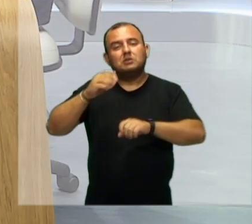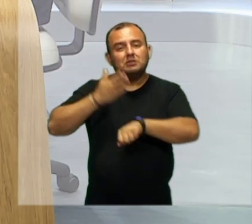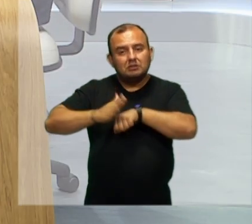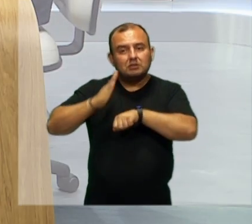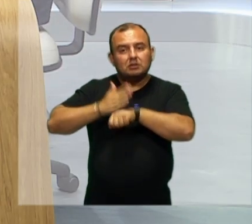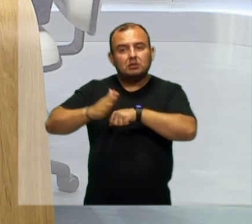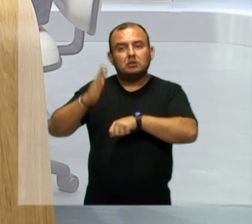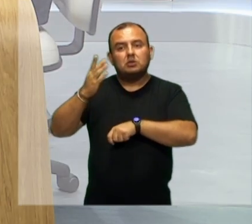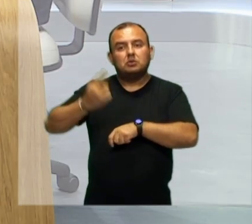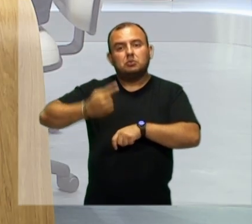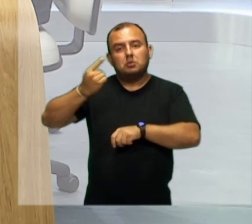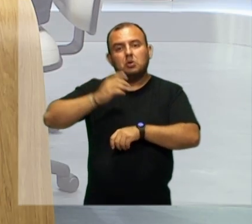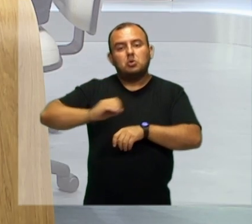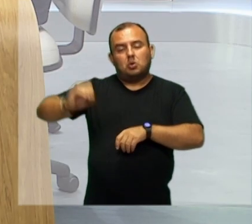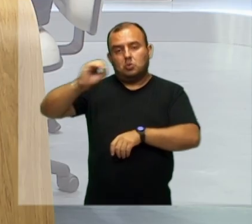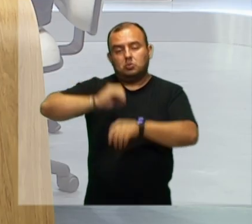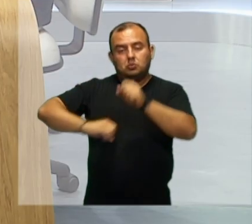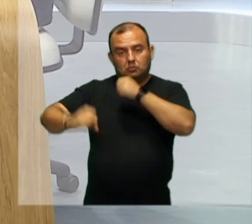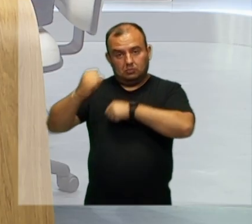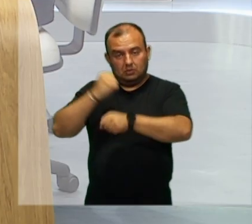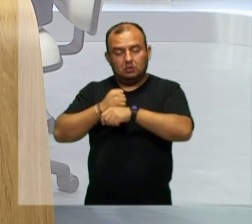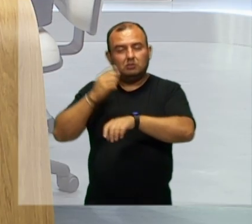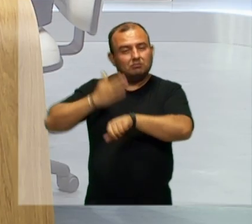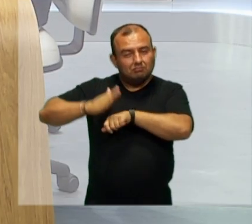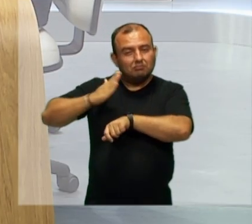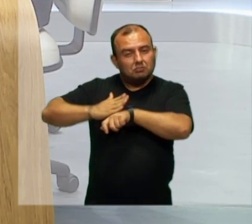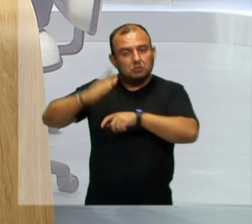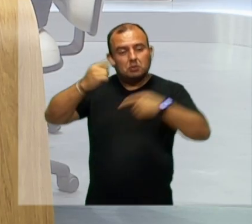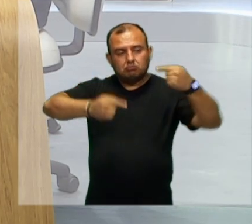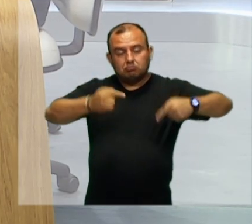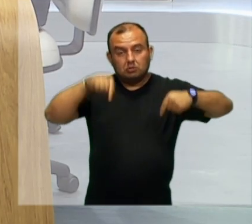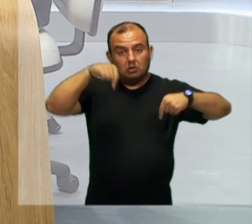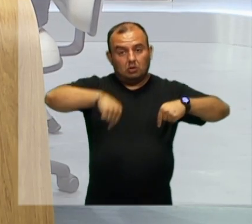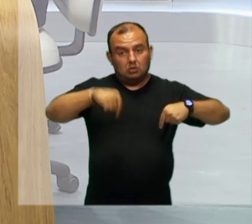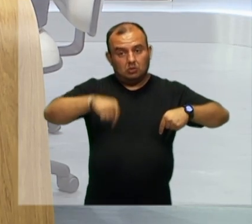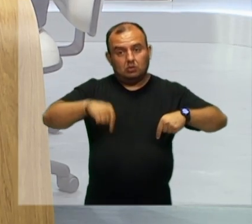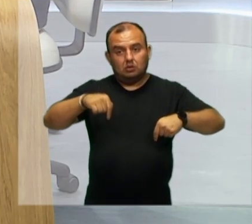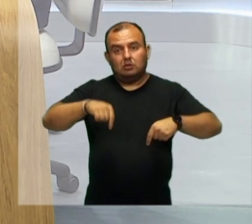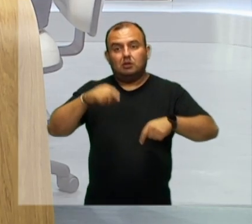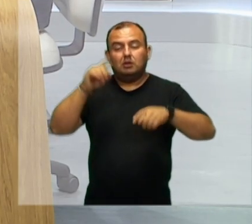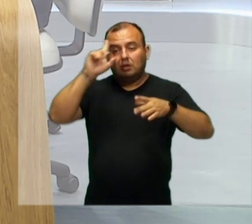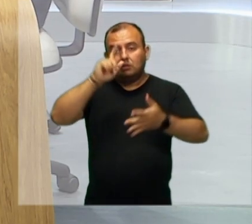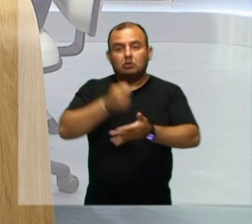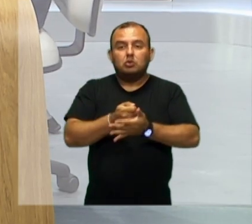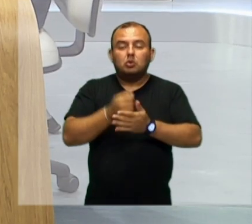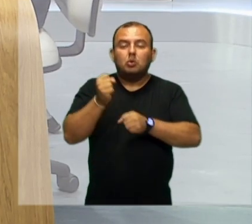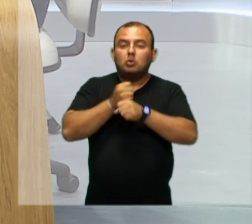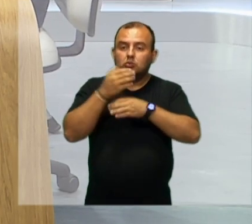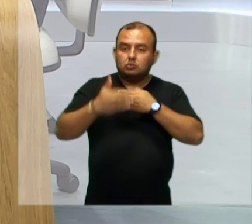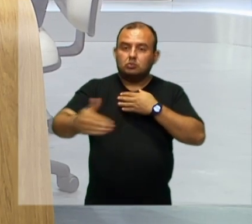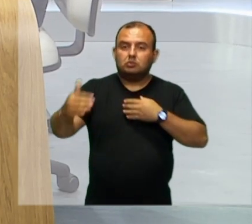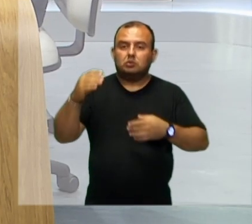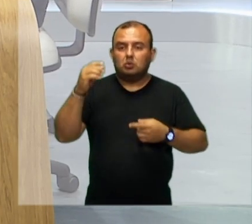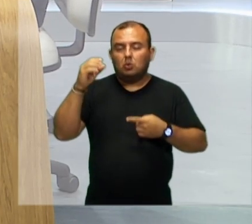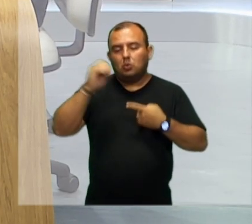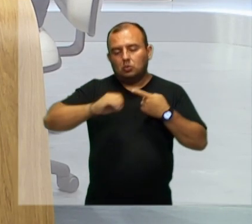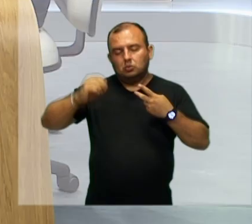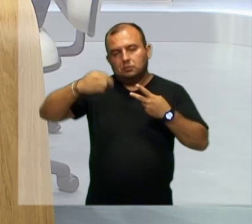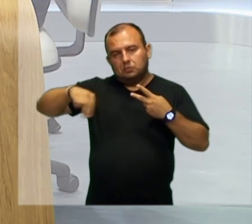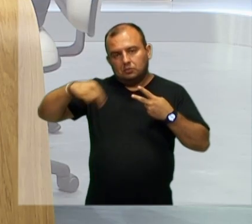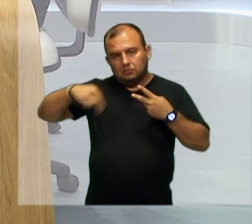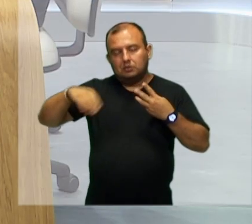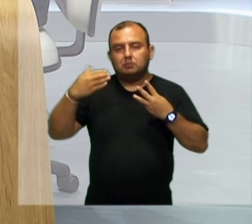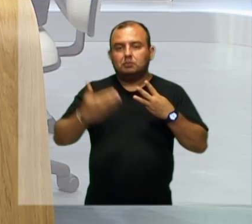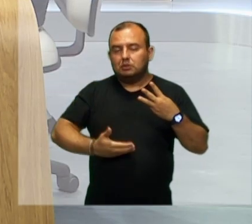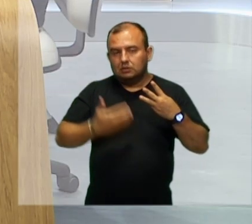o dia 1º de outubro para competir esta competição que ia definir o ano todo. Então eu treinei outubro, novembro, dezembro, janeiro e